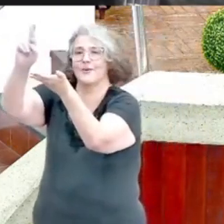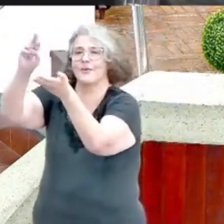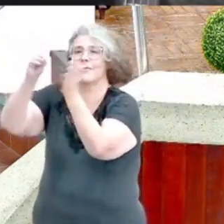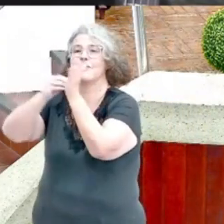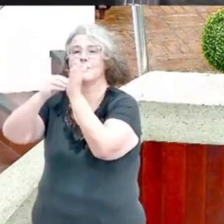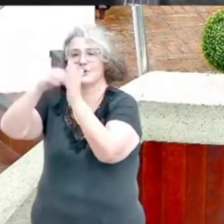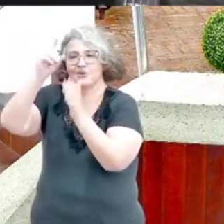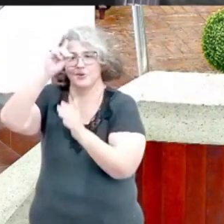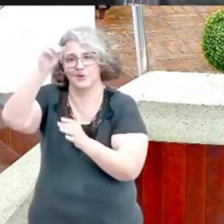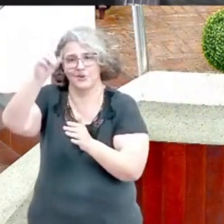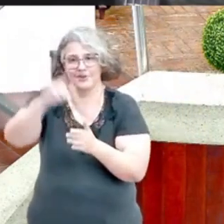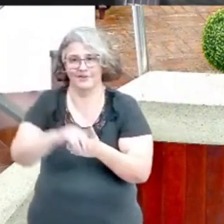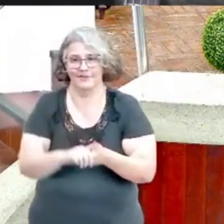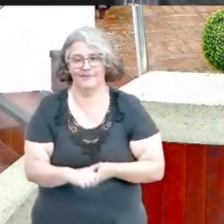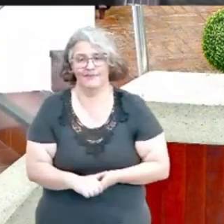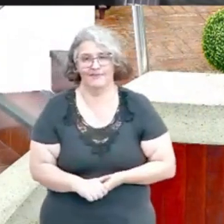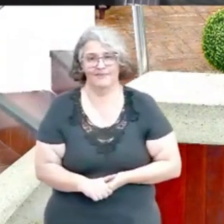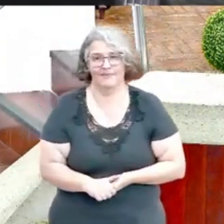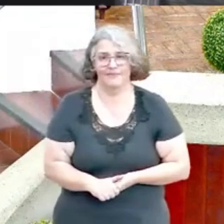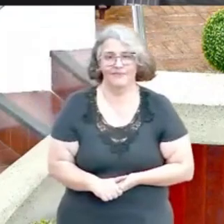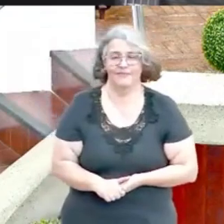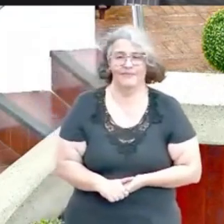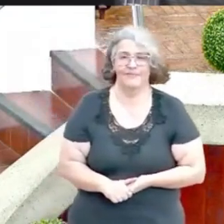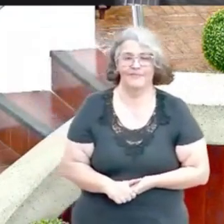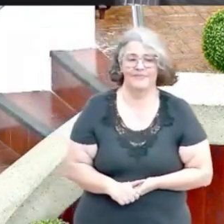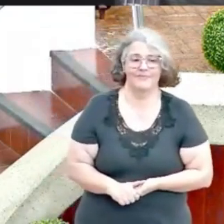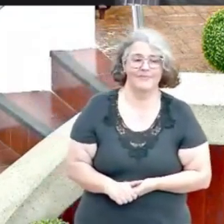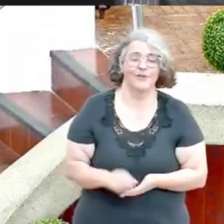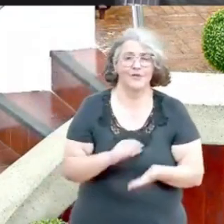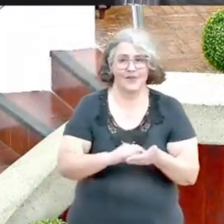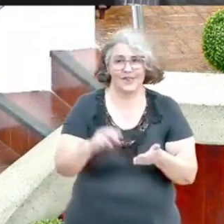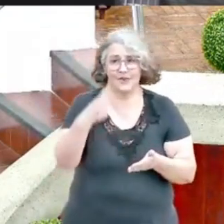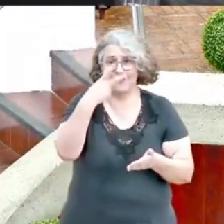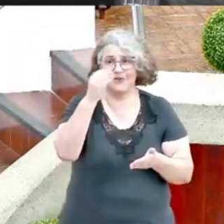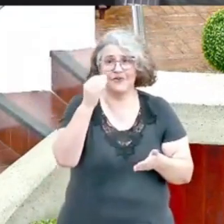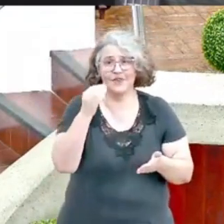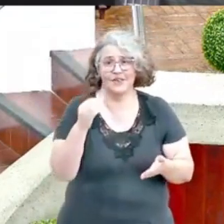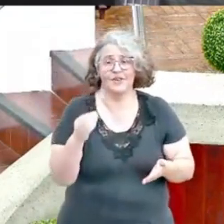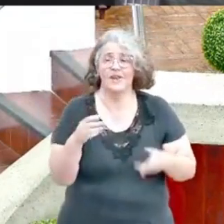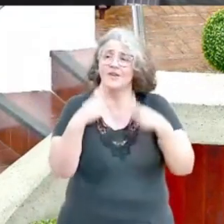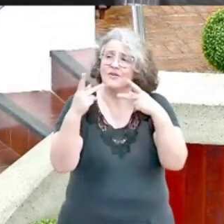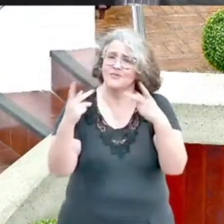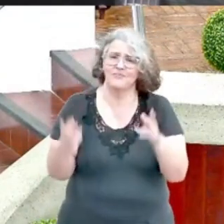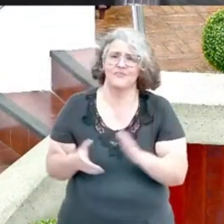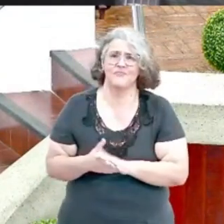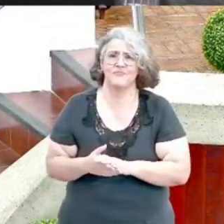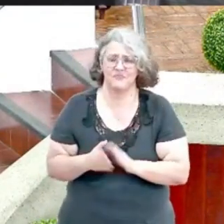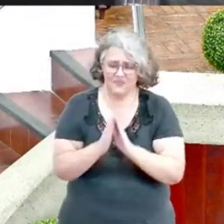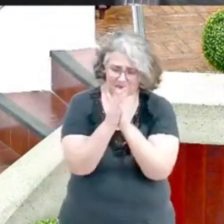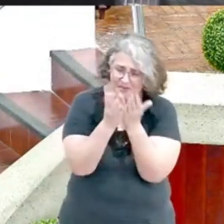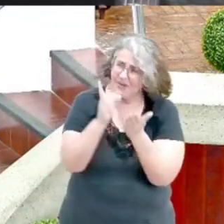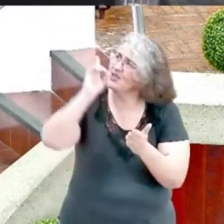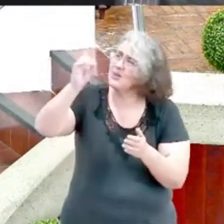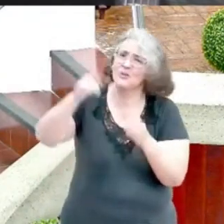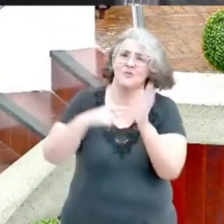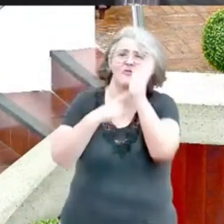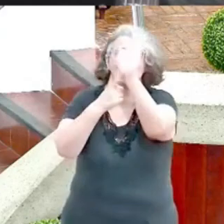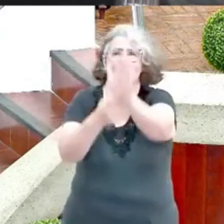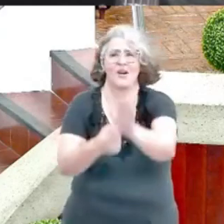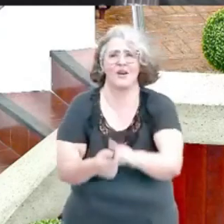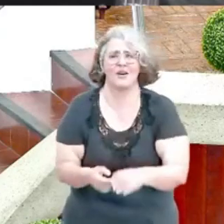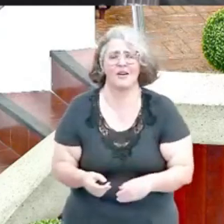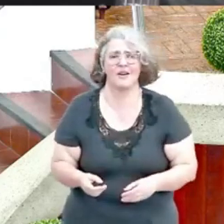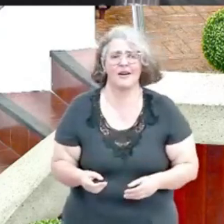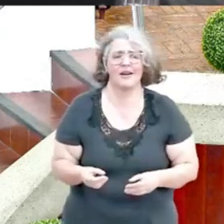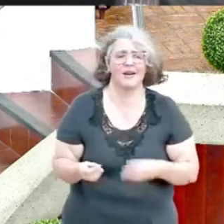Paulo, nos versos 19 e 20, vai dizer então, vai enunciar esse motivo. A palavra de Deus diz o seguinte, Paulo começa com uma